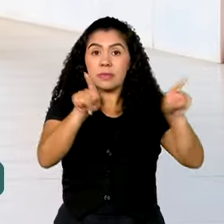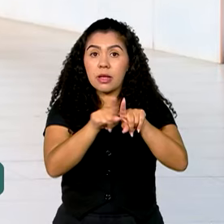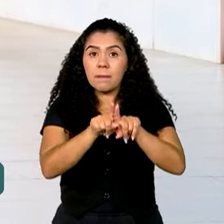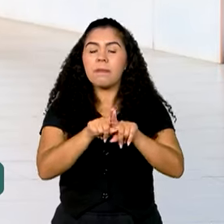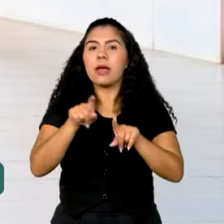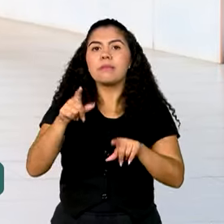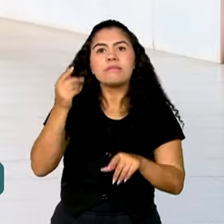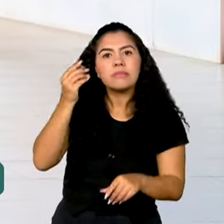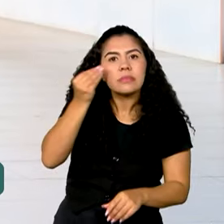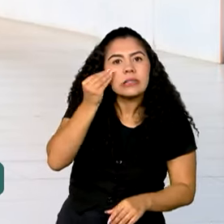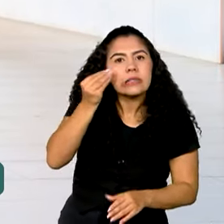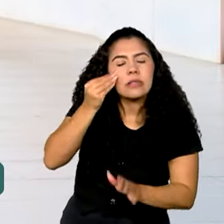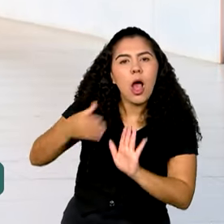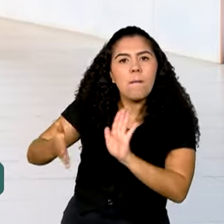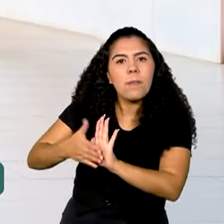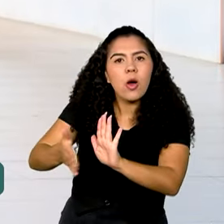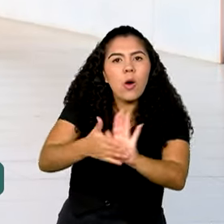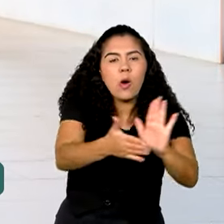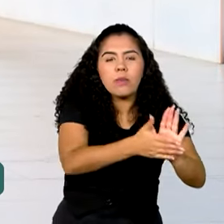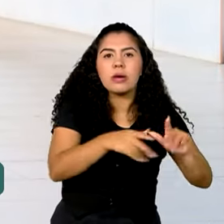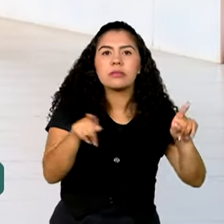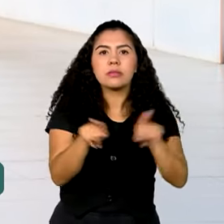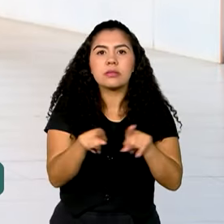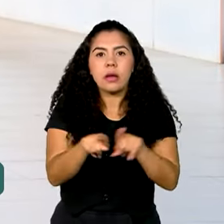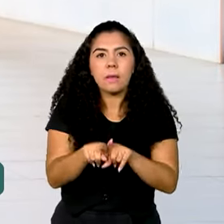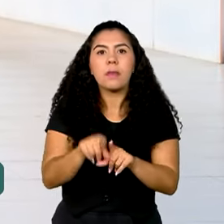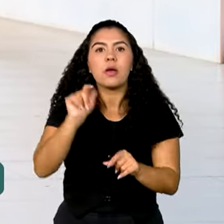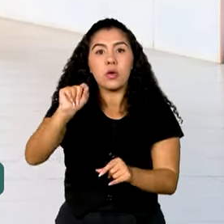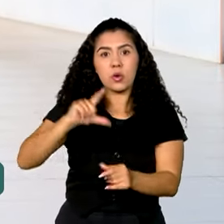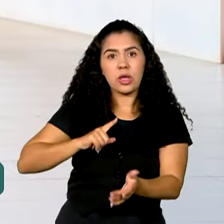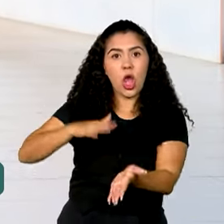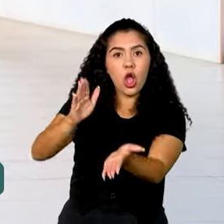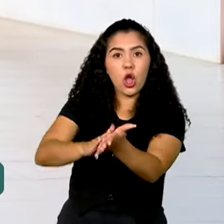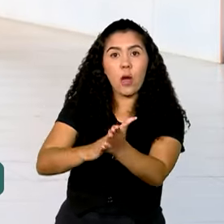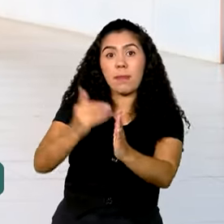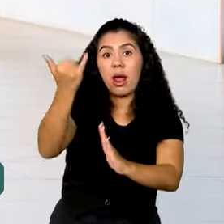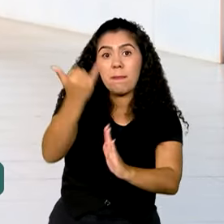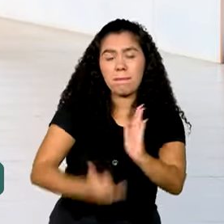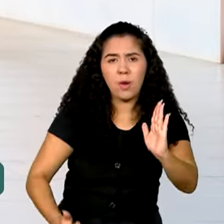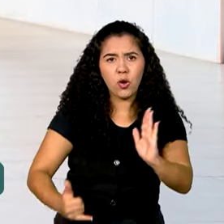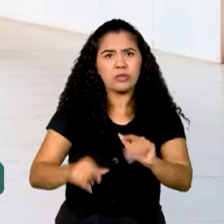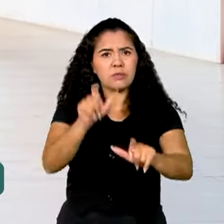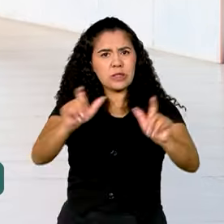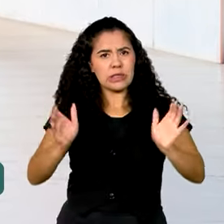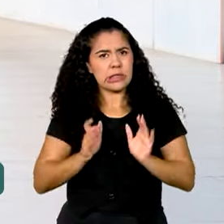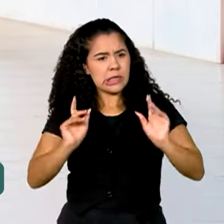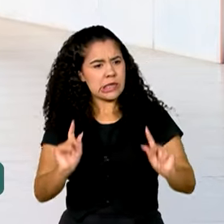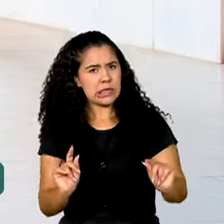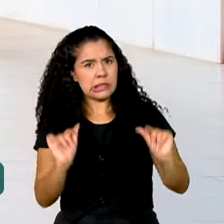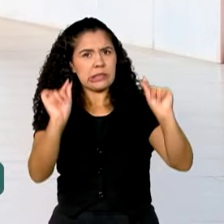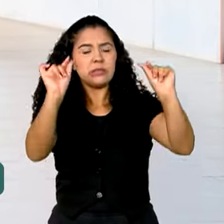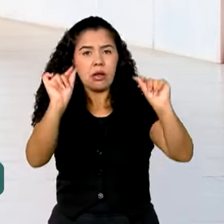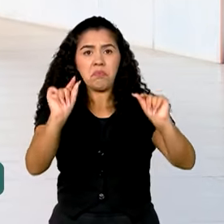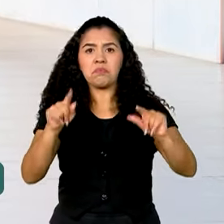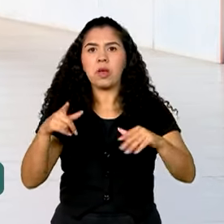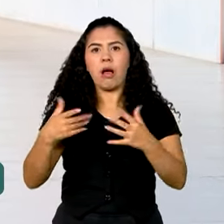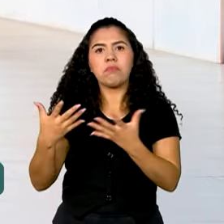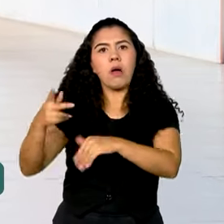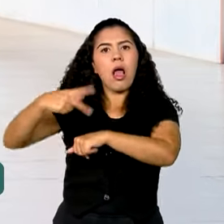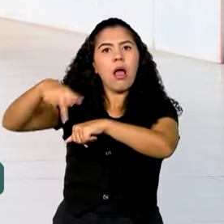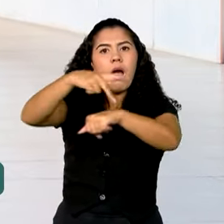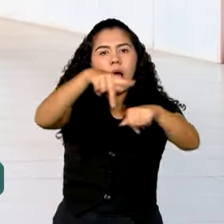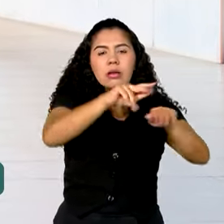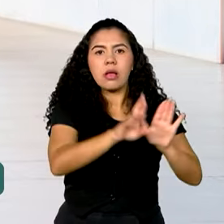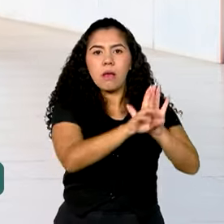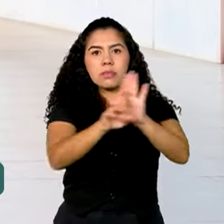Brasil propôs a criação do Imposto sobre Grandes Fortunas. O tema foi bem recebido e, de forma unânime, os ministros